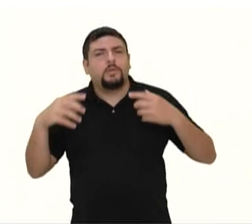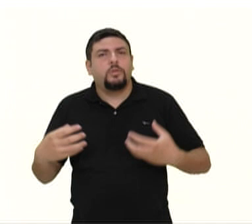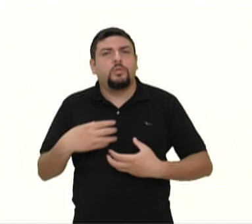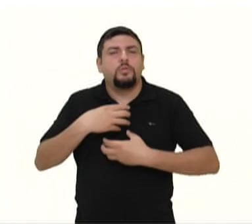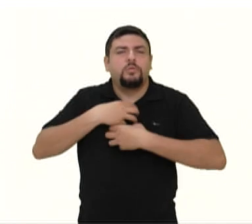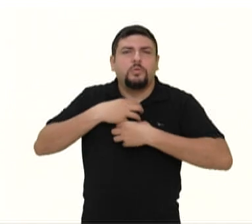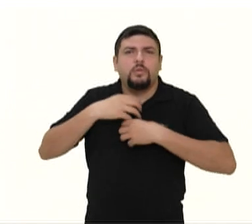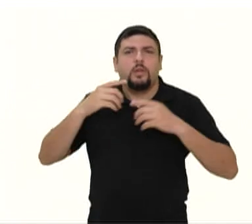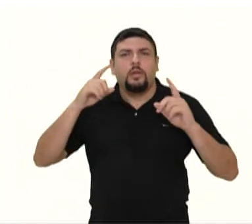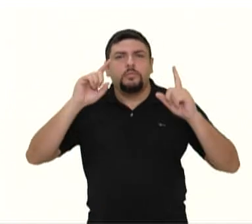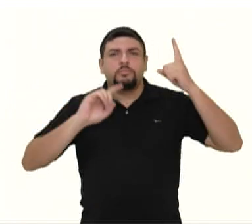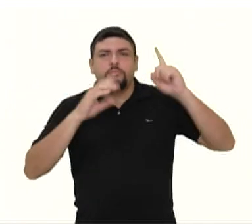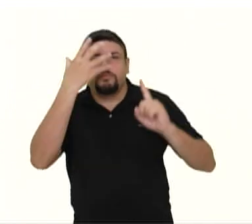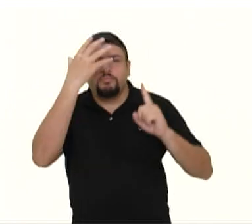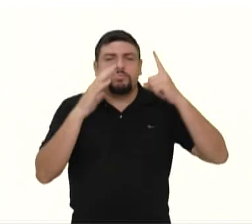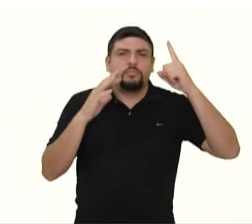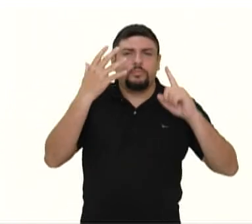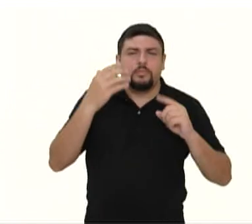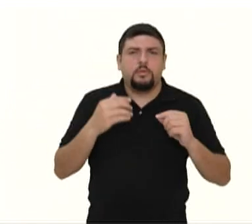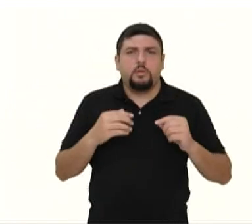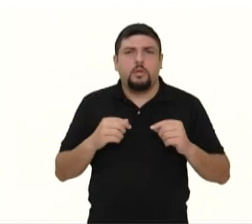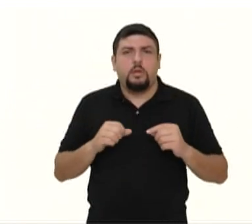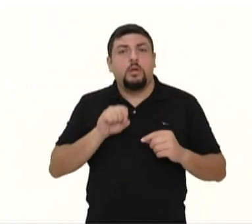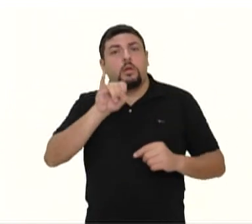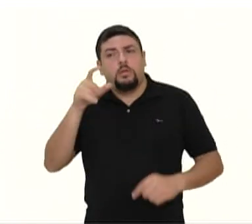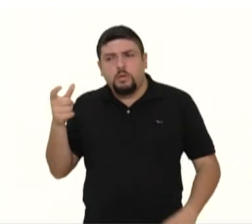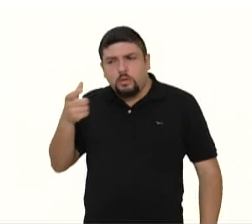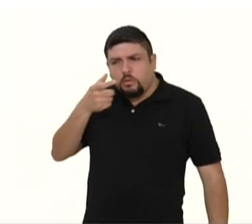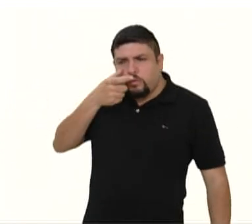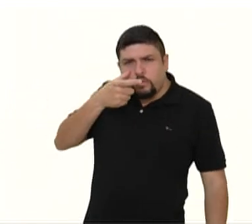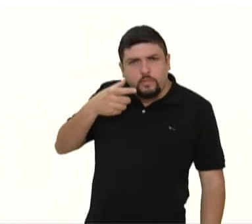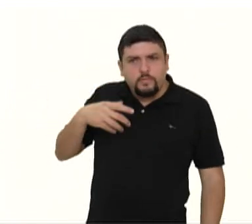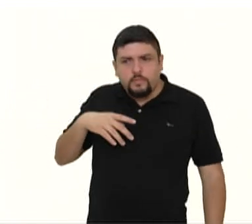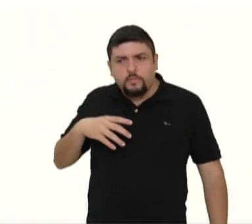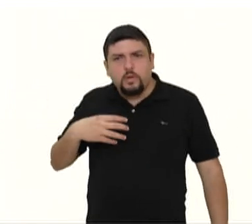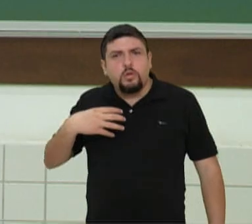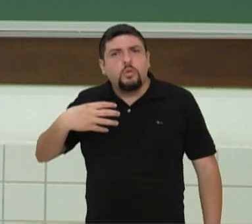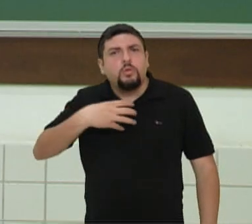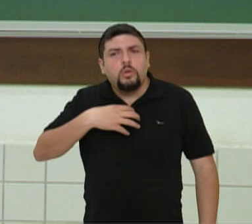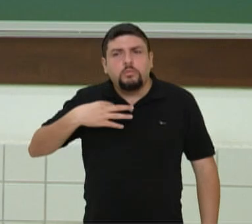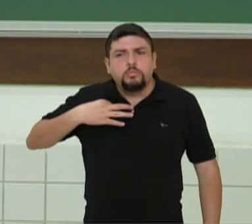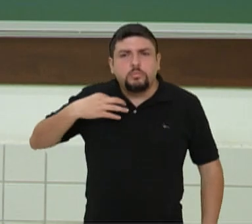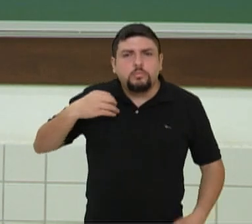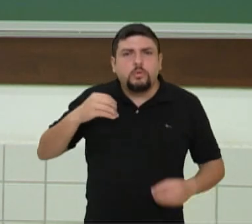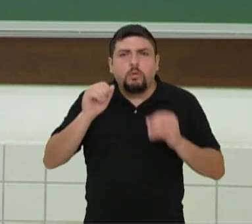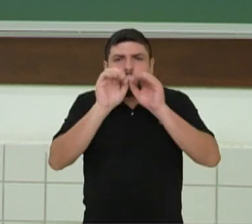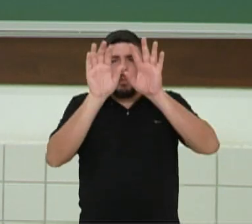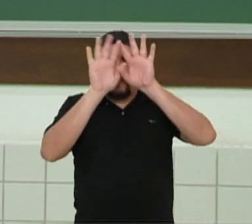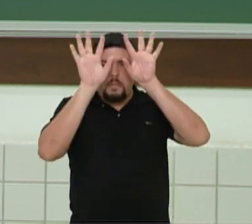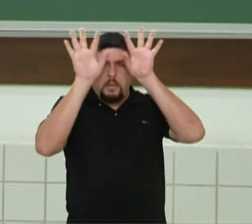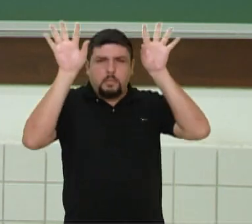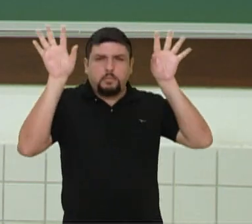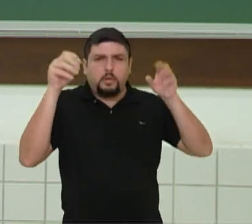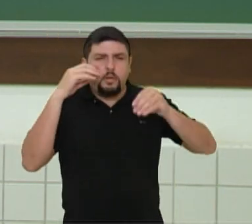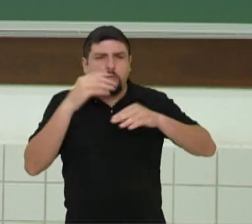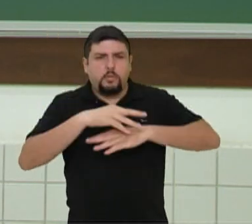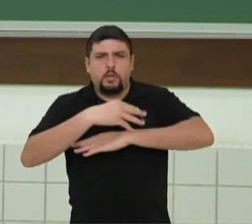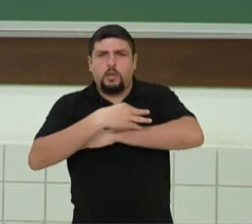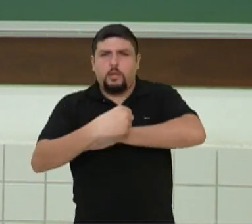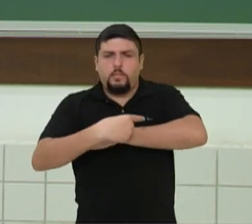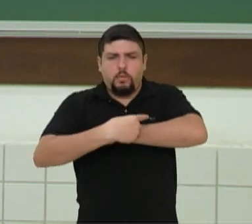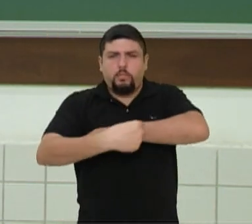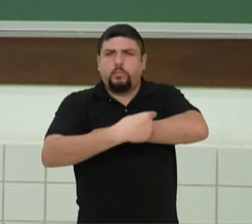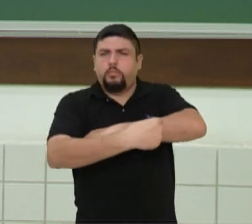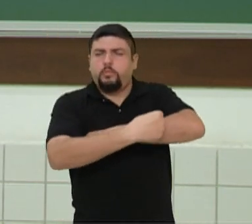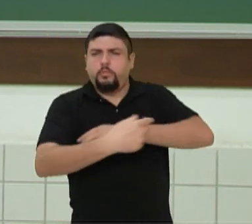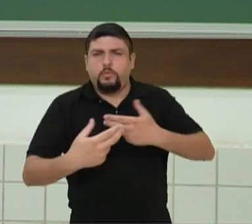carnavalesca, você analisando os figurinos do período, assim, muitas plumas e paetês, né? E o humor bastante